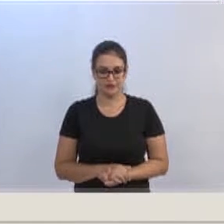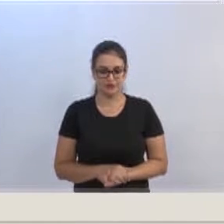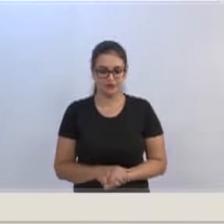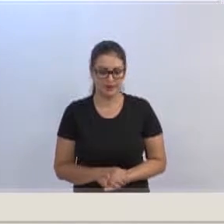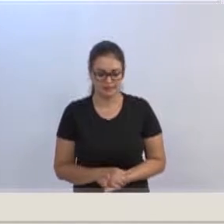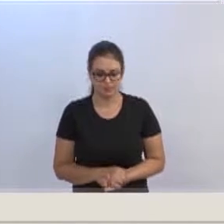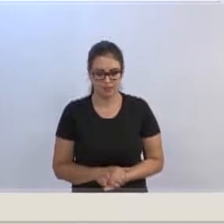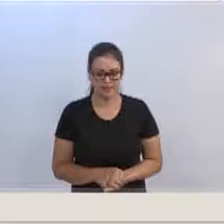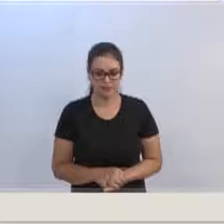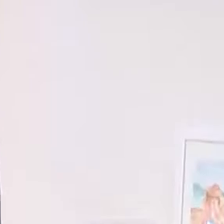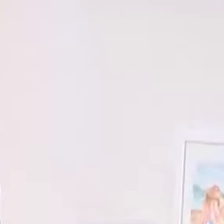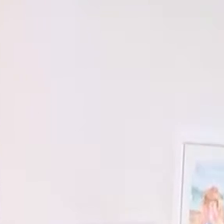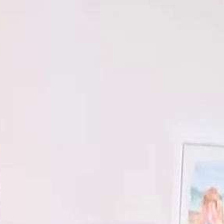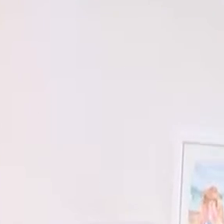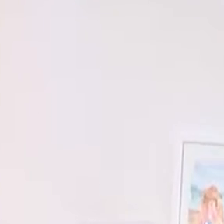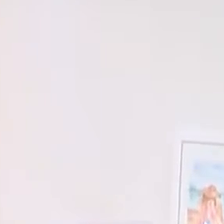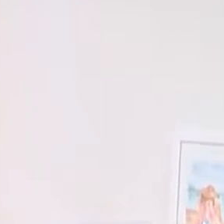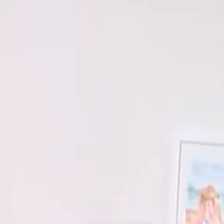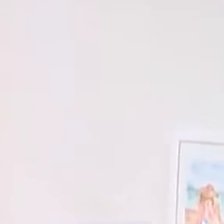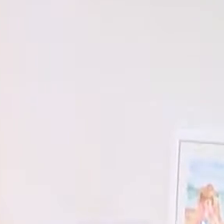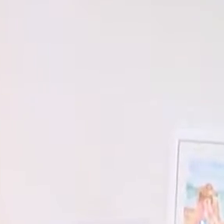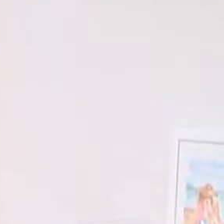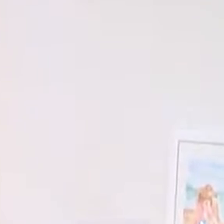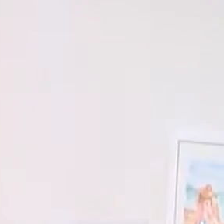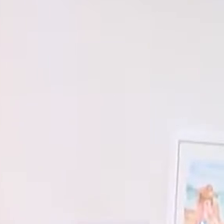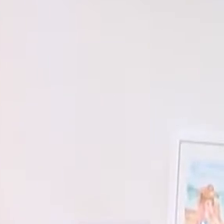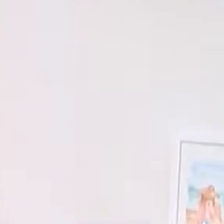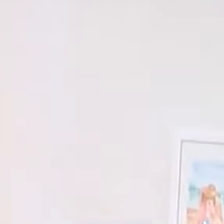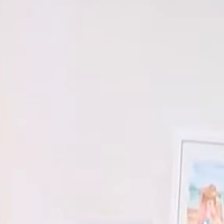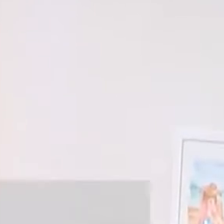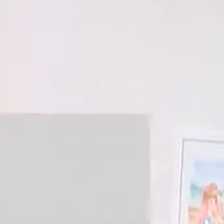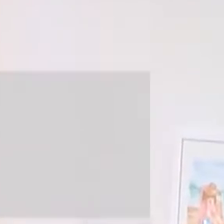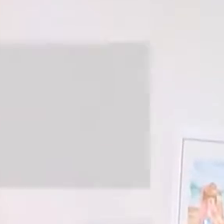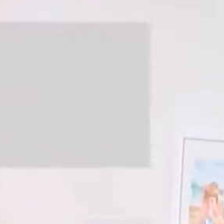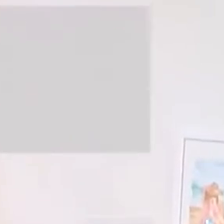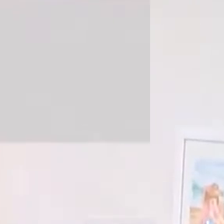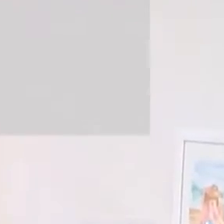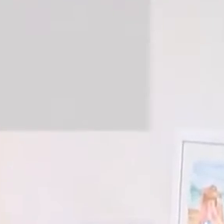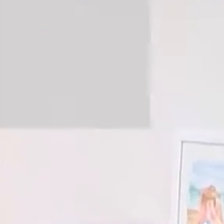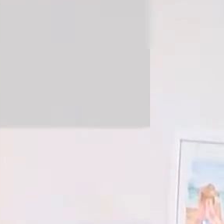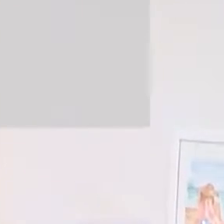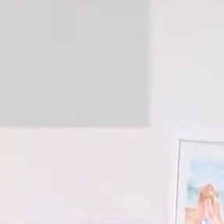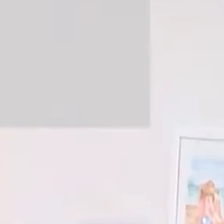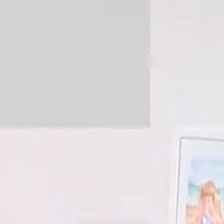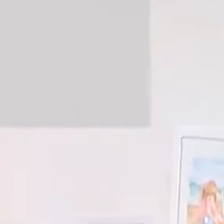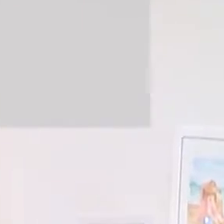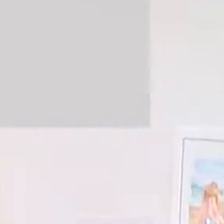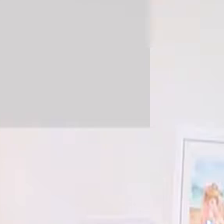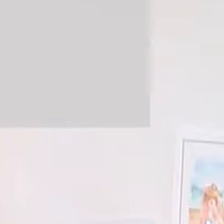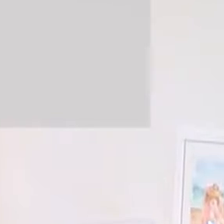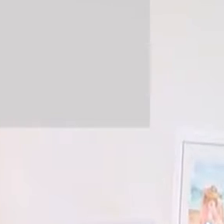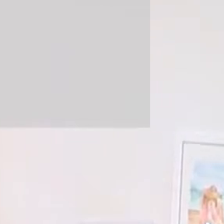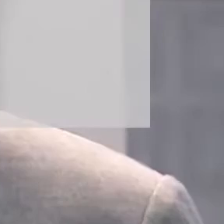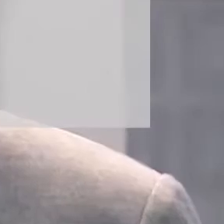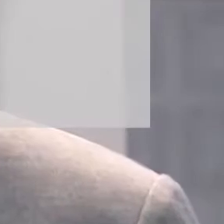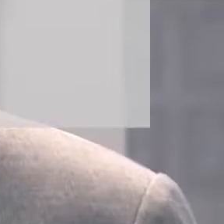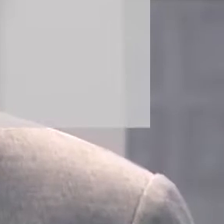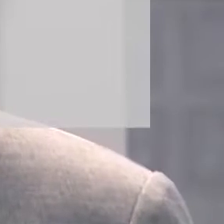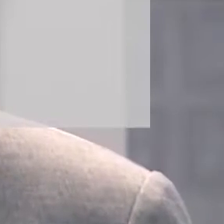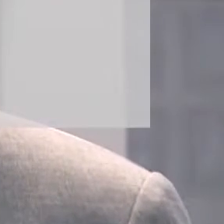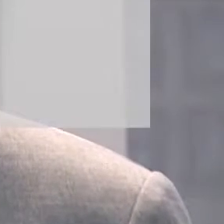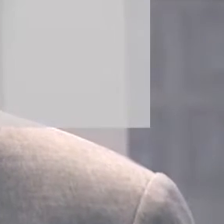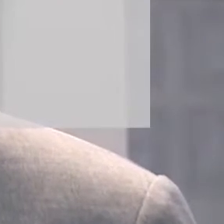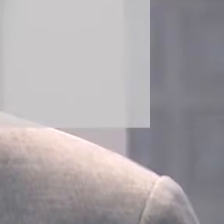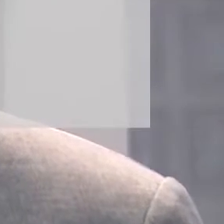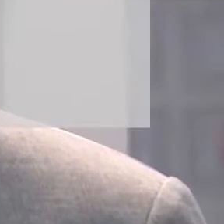suplente Lenilson Silva, que institui e inclui o Dia do Orgulho LGBT e a